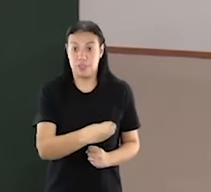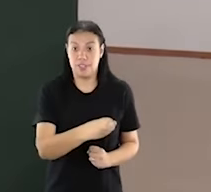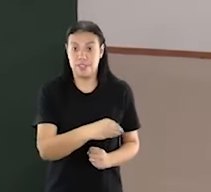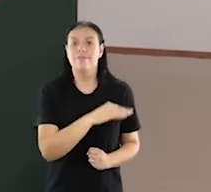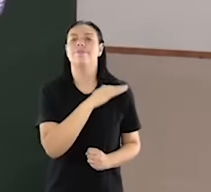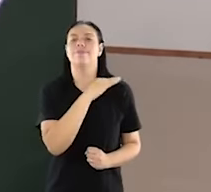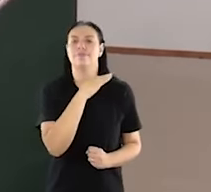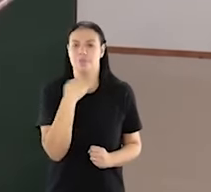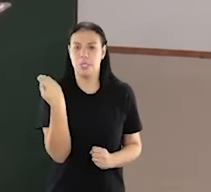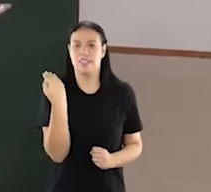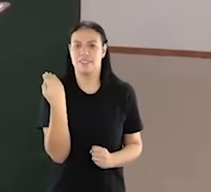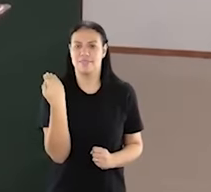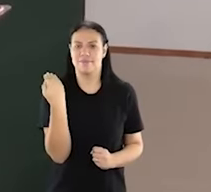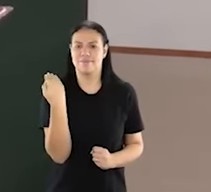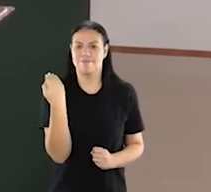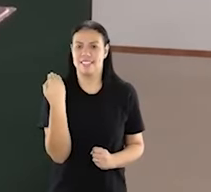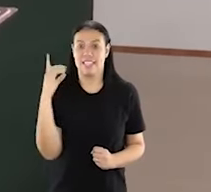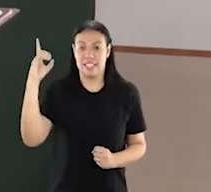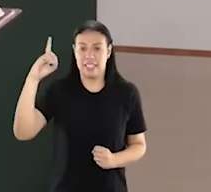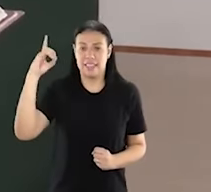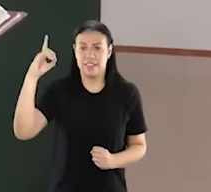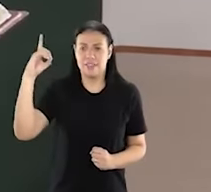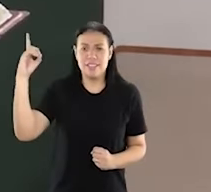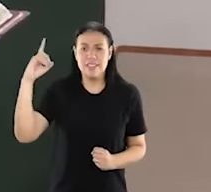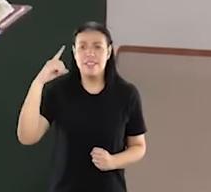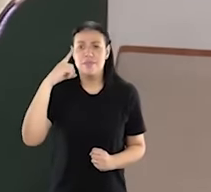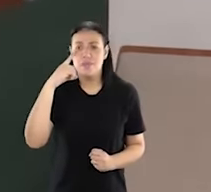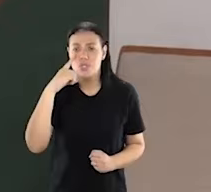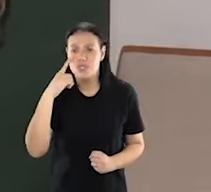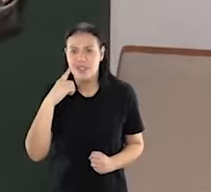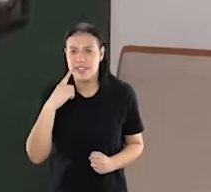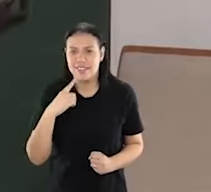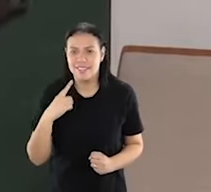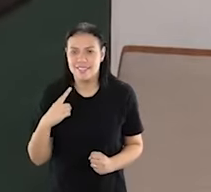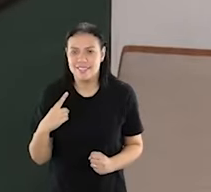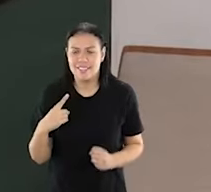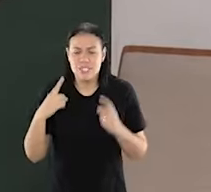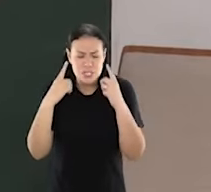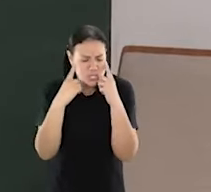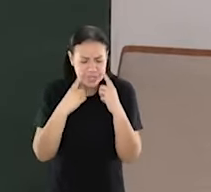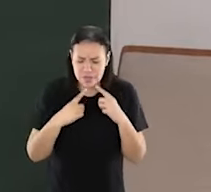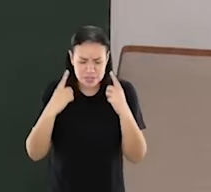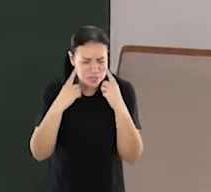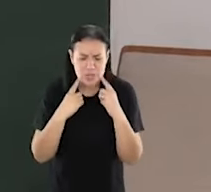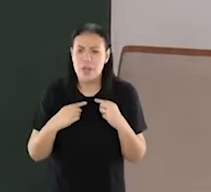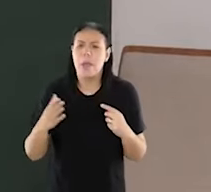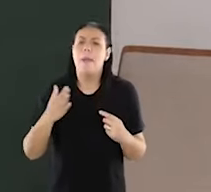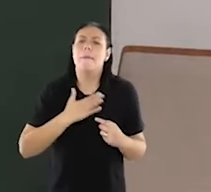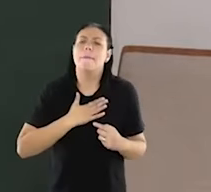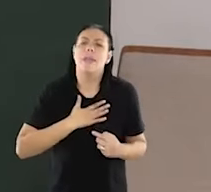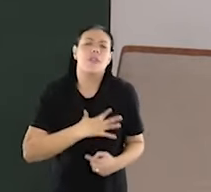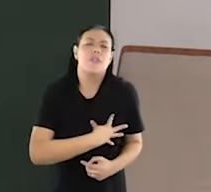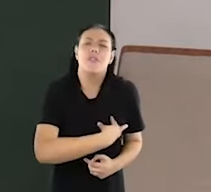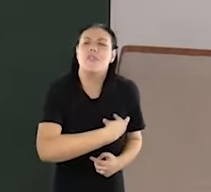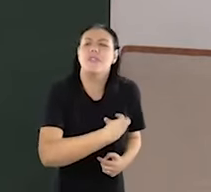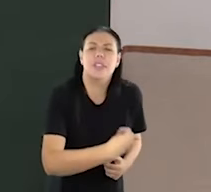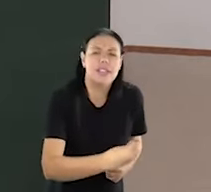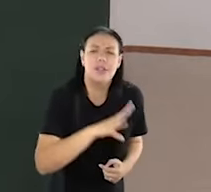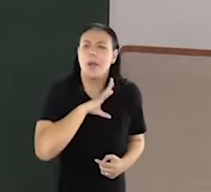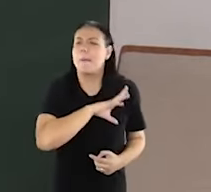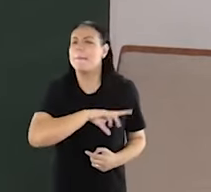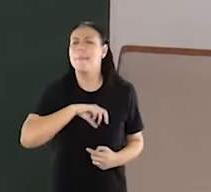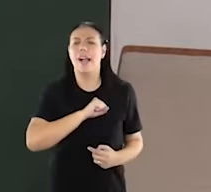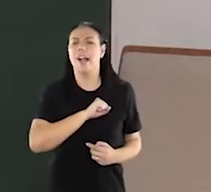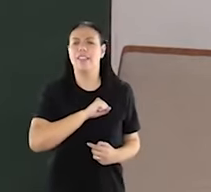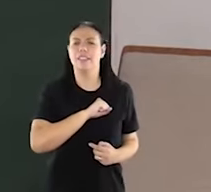ficara 11 anos no silêncio, abre a boca e chora e diz: meu filho Absalão, Absalão